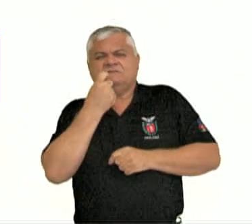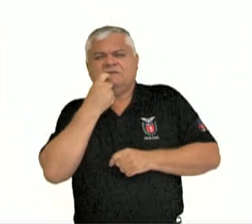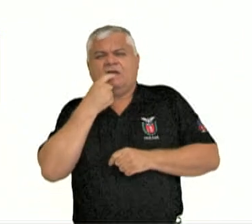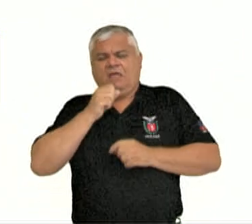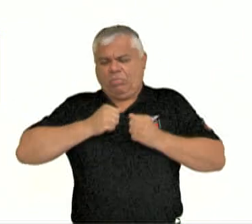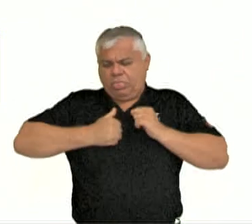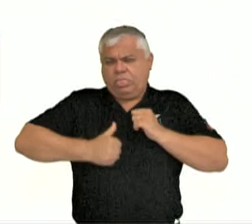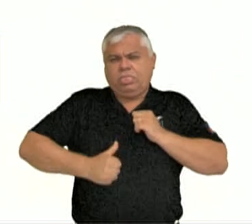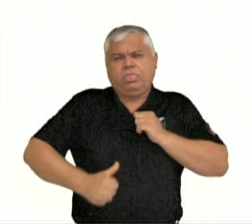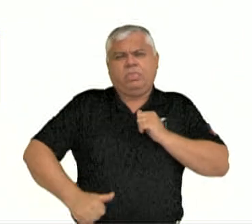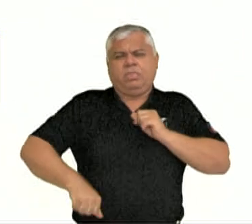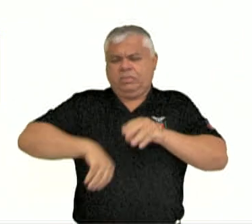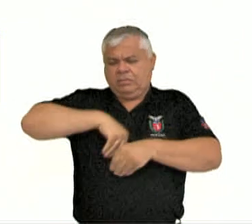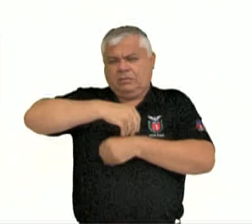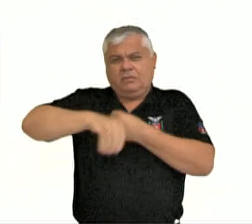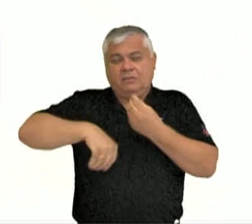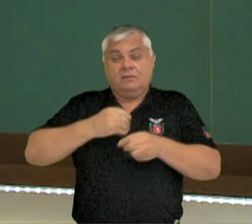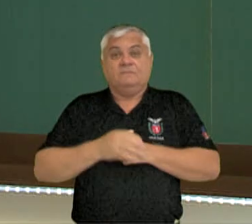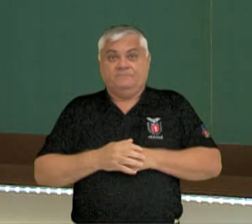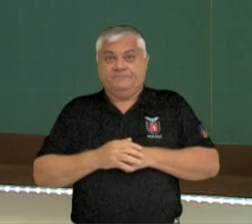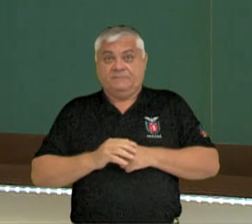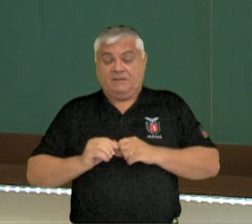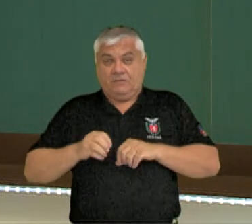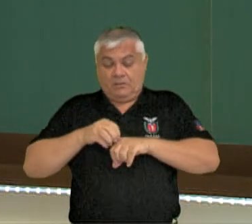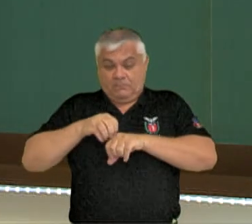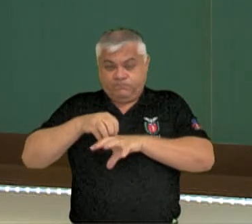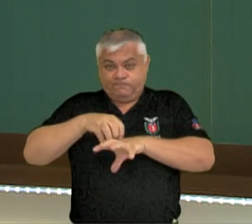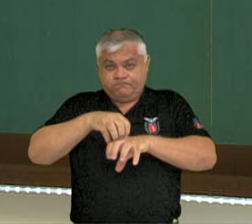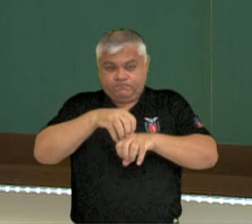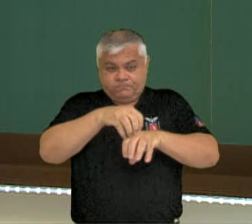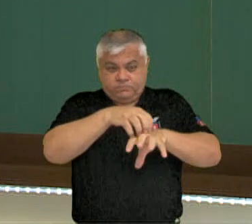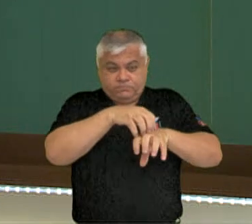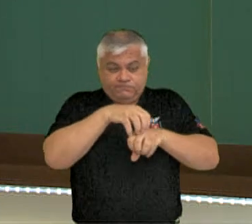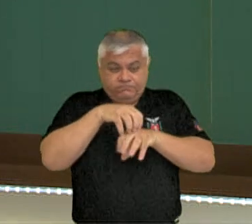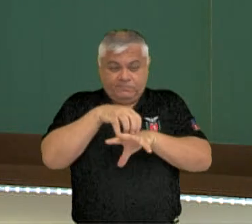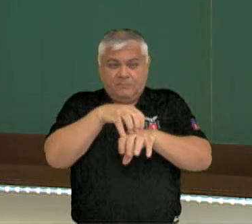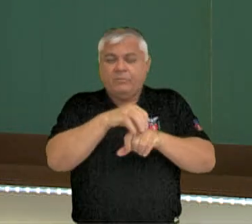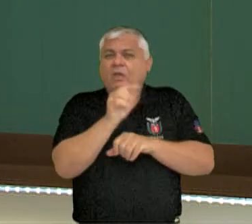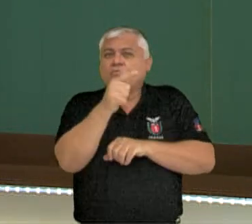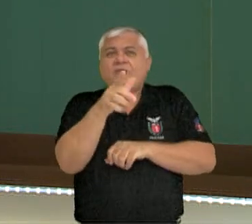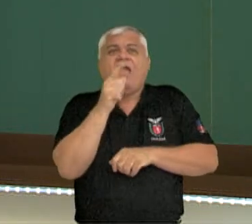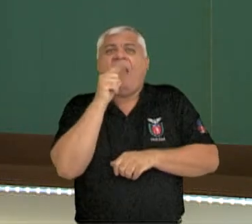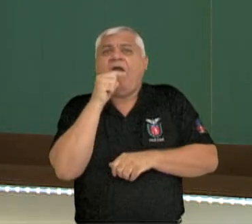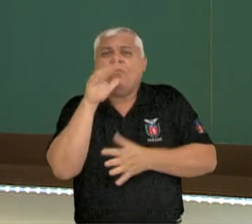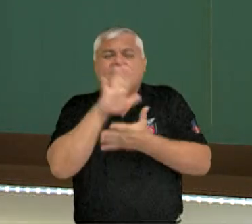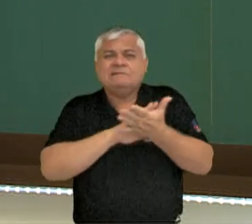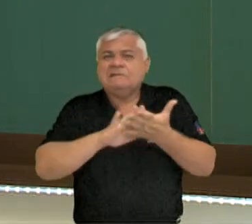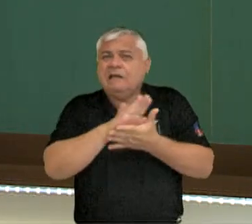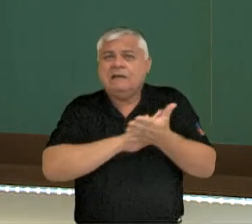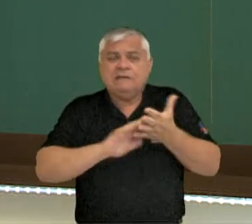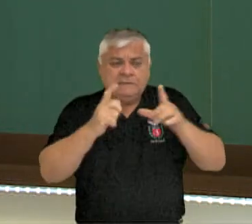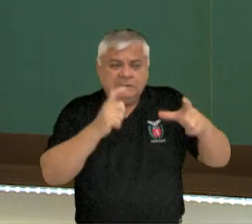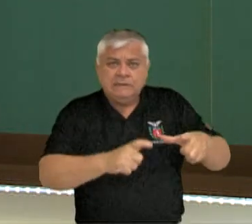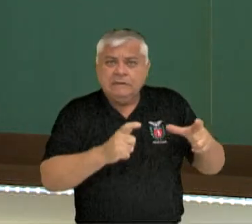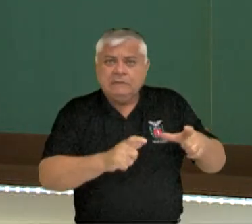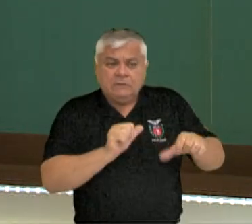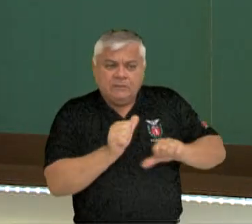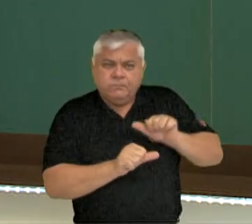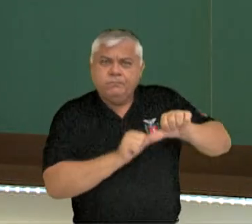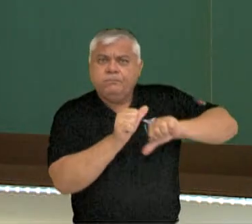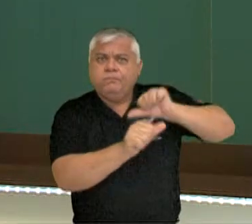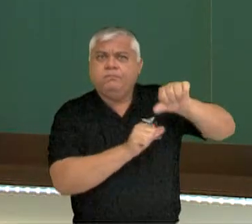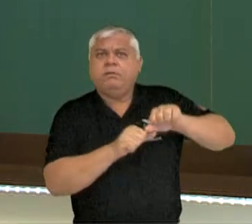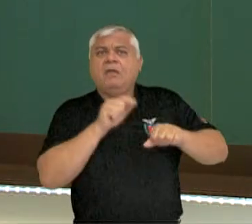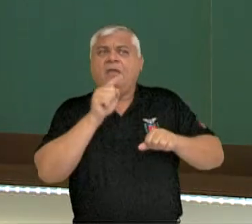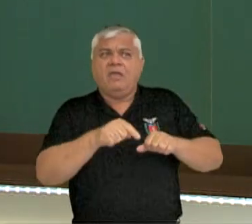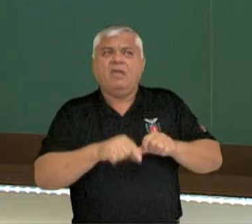seriam esses cistos? Então, quando a ameba ela está num local onde não tem água, onde não está propício, né, para a reprodução dela,